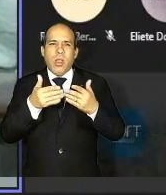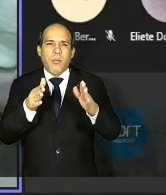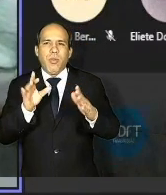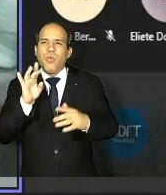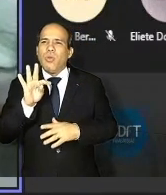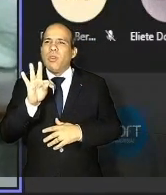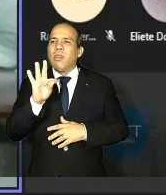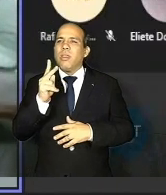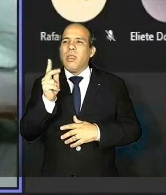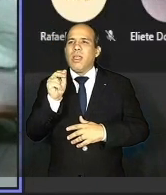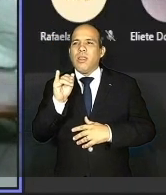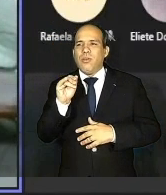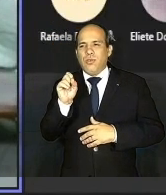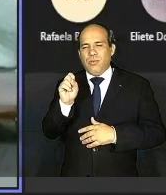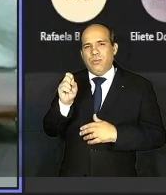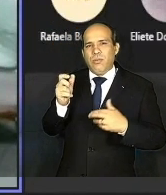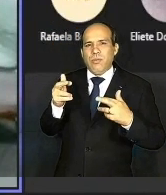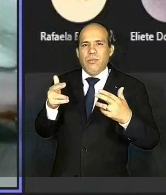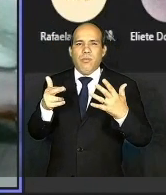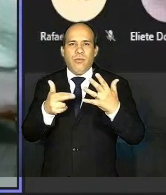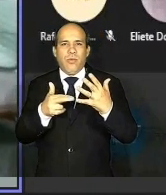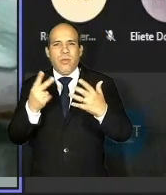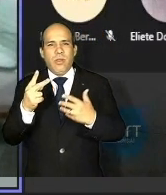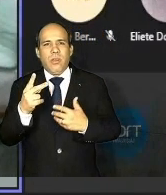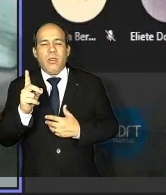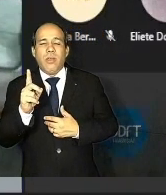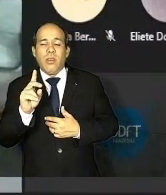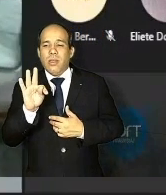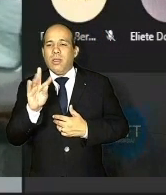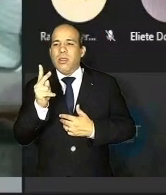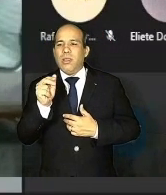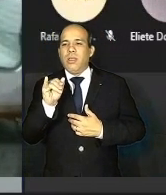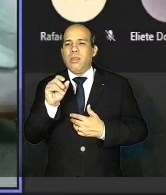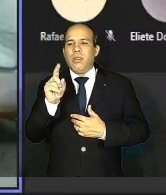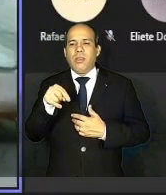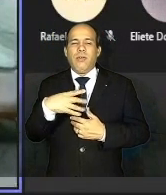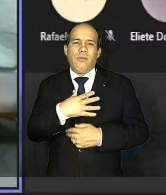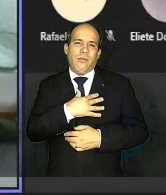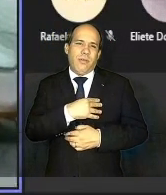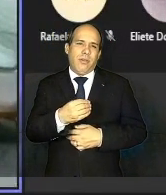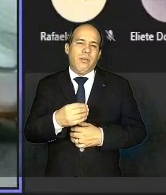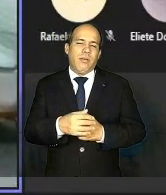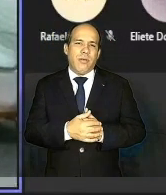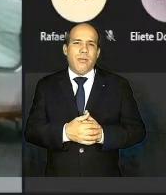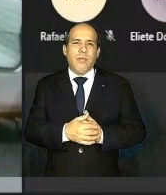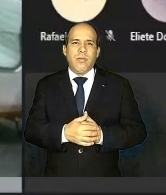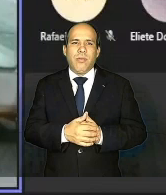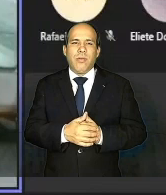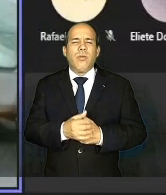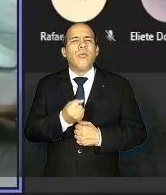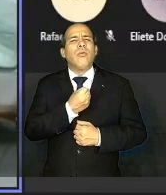Excelência. Eu estou conseguindo abrir o voto apenas aqui da Thaís, que é a filha, né?